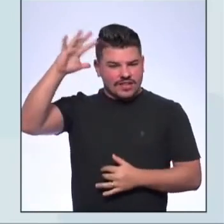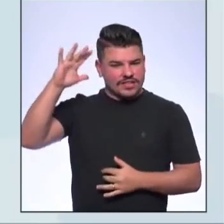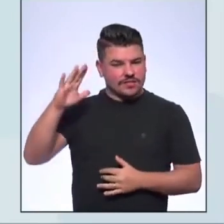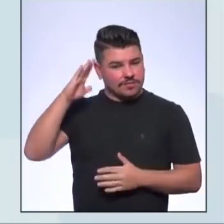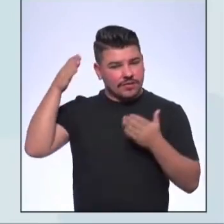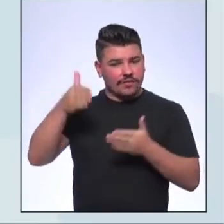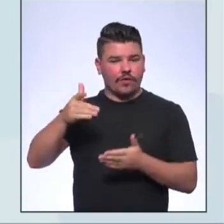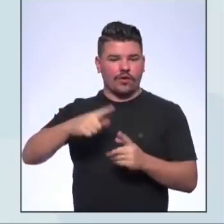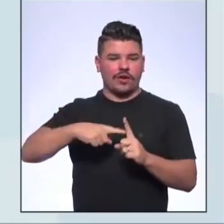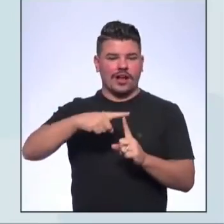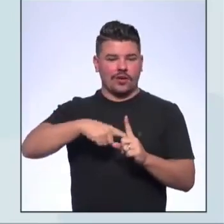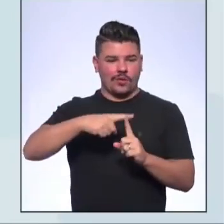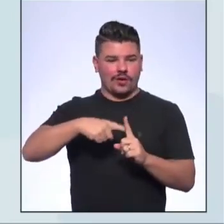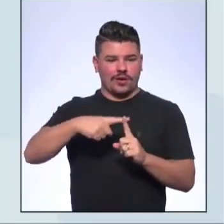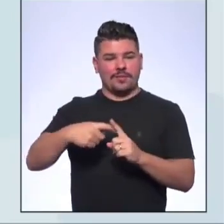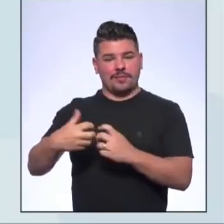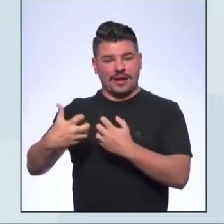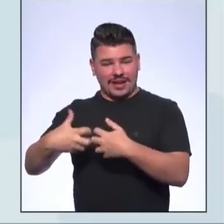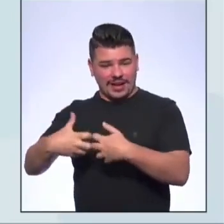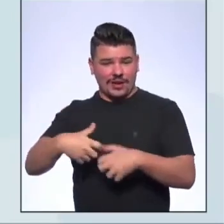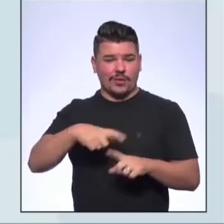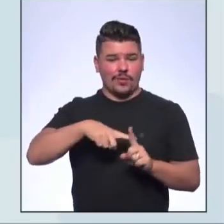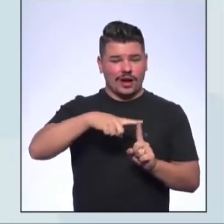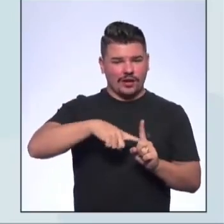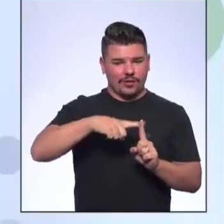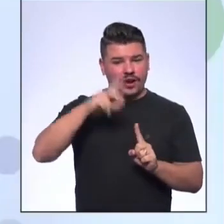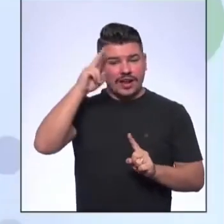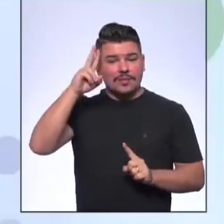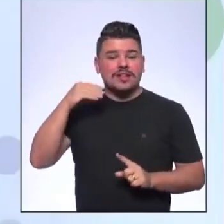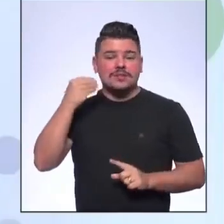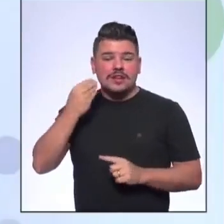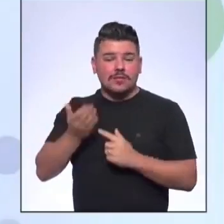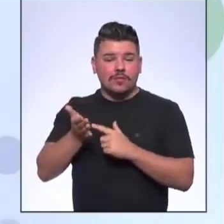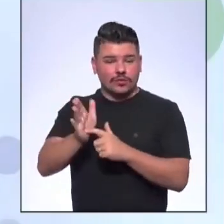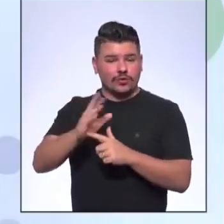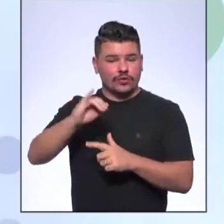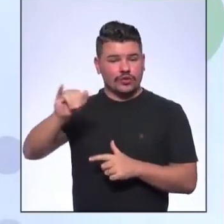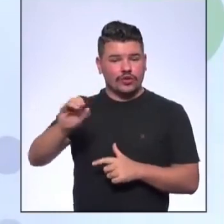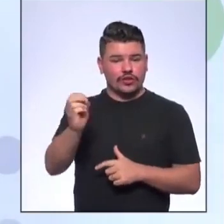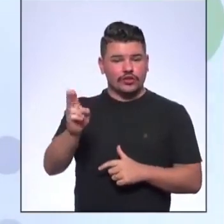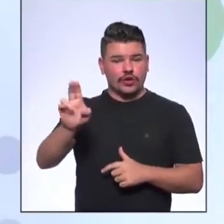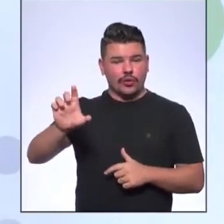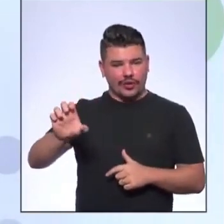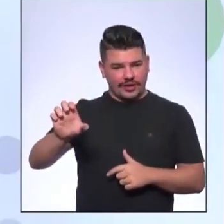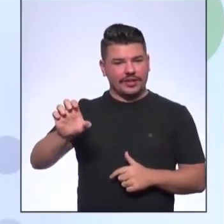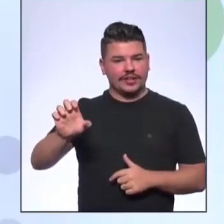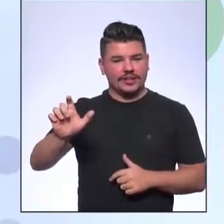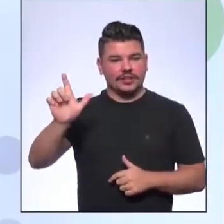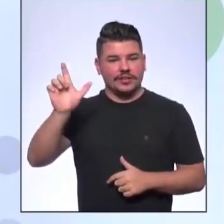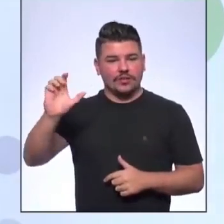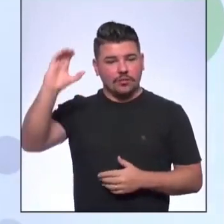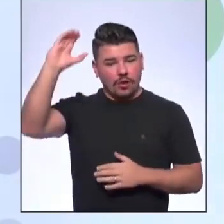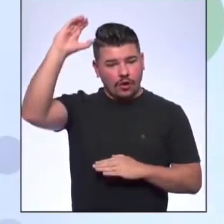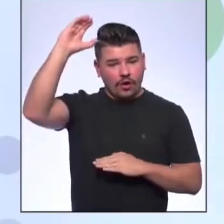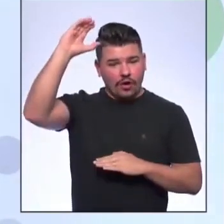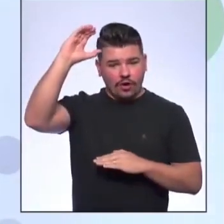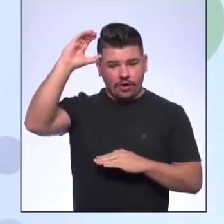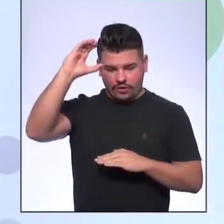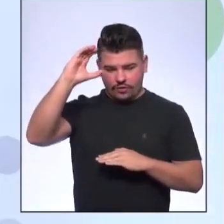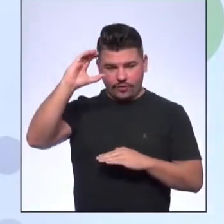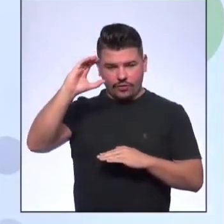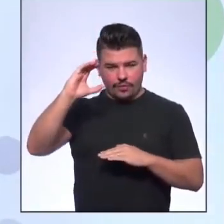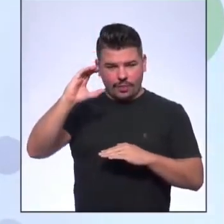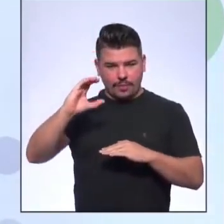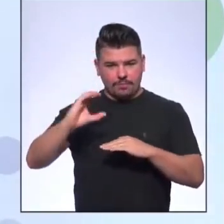mecânico do calor. Lembra que a gente viu a experiência, né? Do Joule, aquela experiência do bloquinho caindo, girando uma pá,